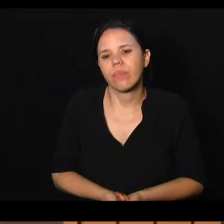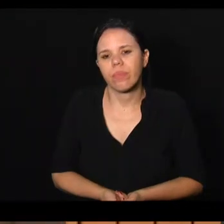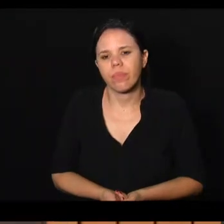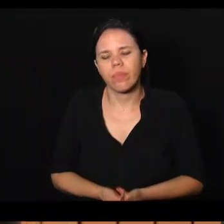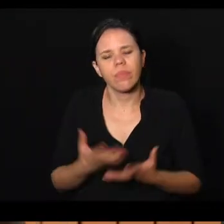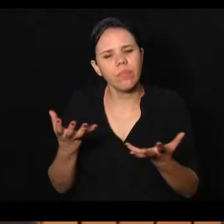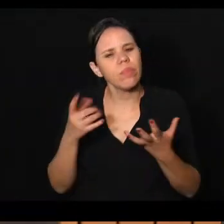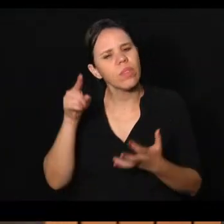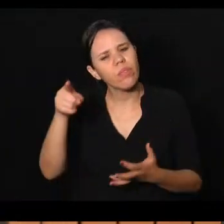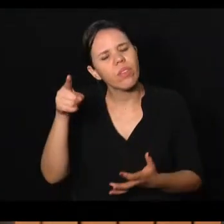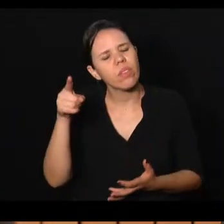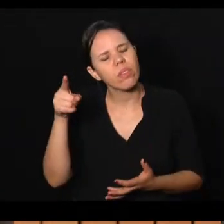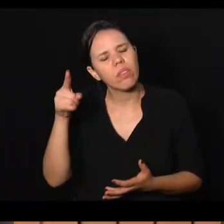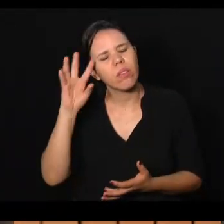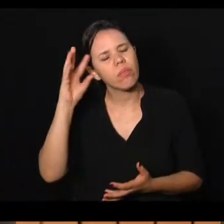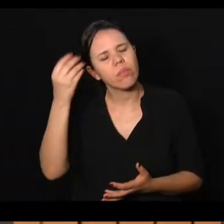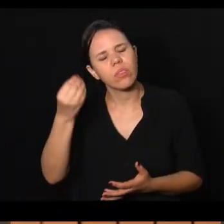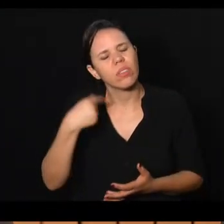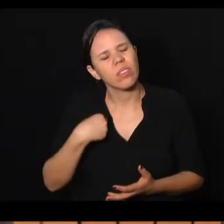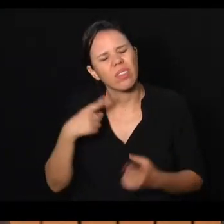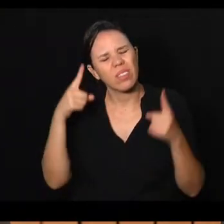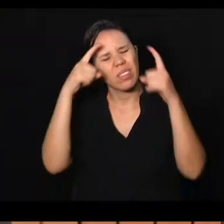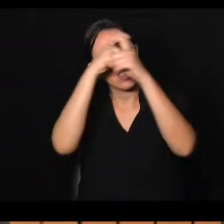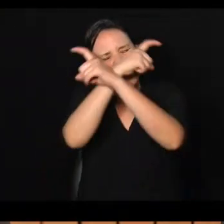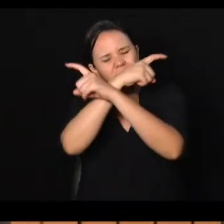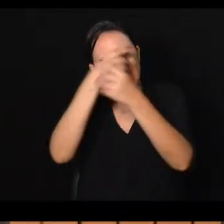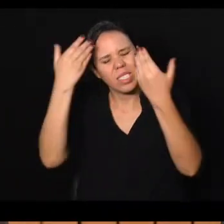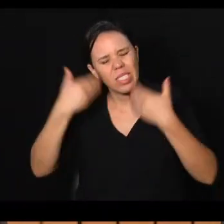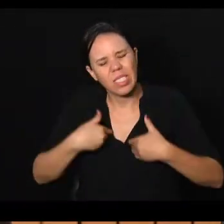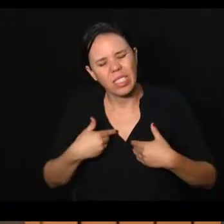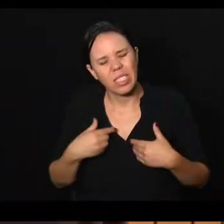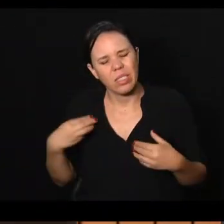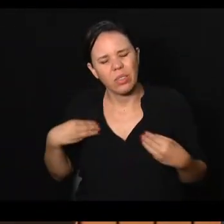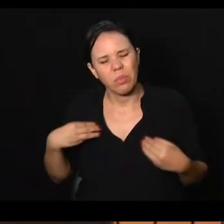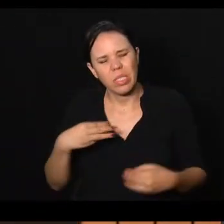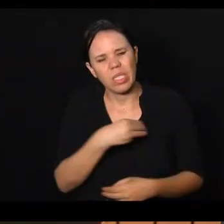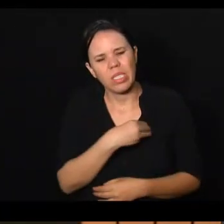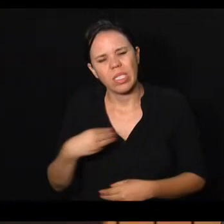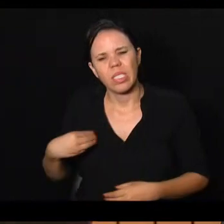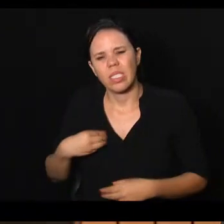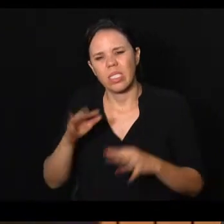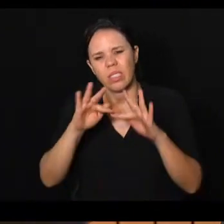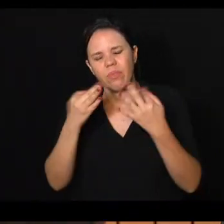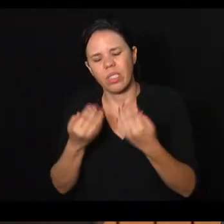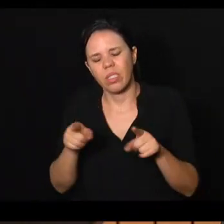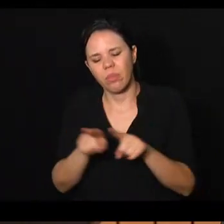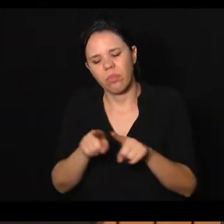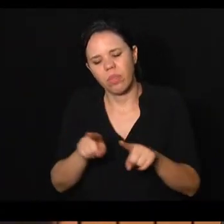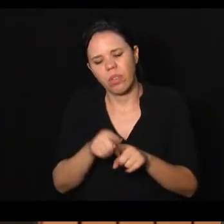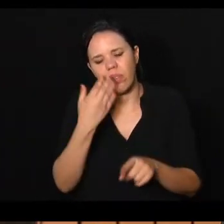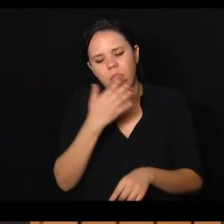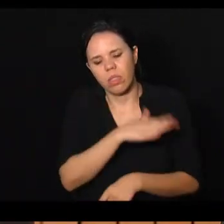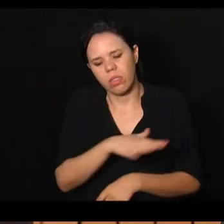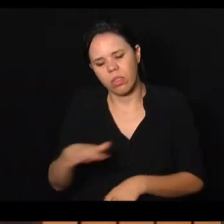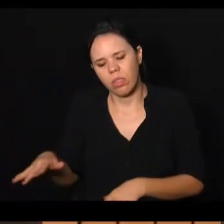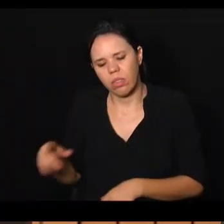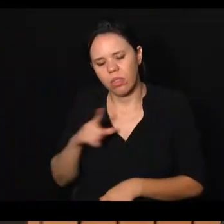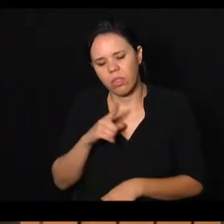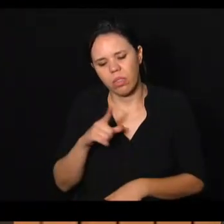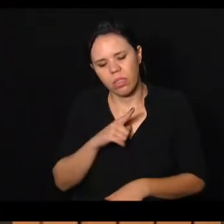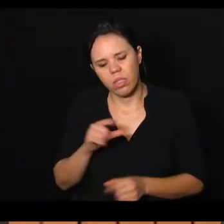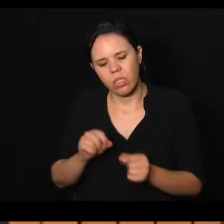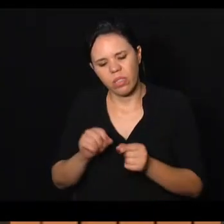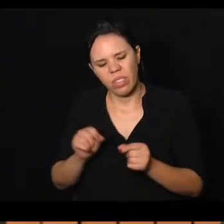vocês entendam que é muito difícil para mim, como ministra da família, mas também ministra das crianças, ter aqui que fazer